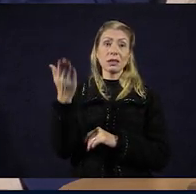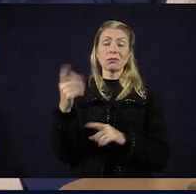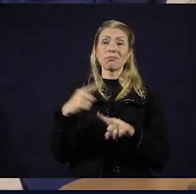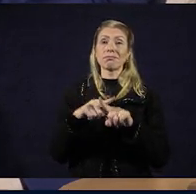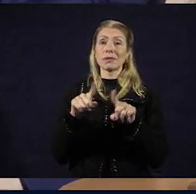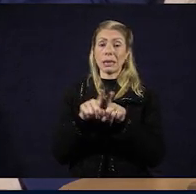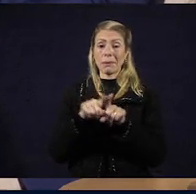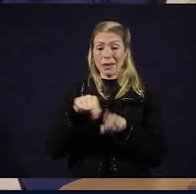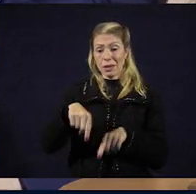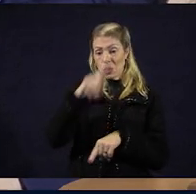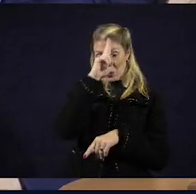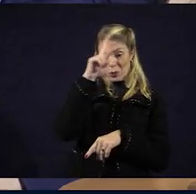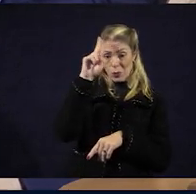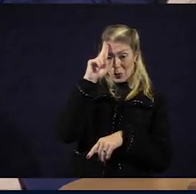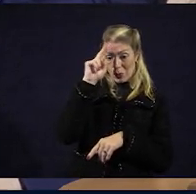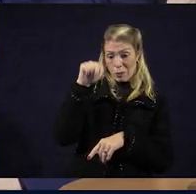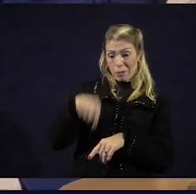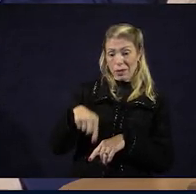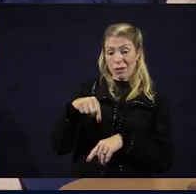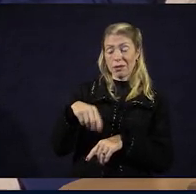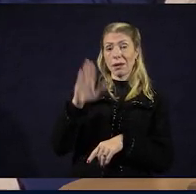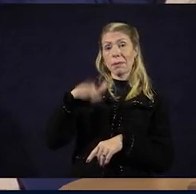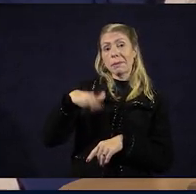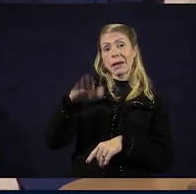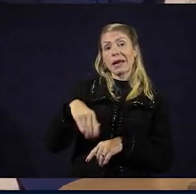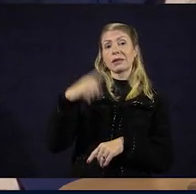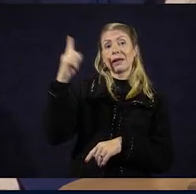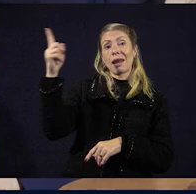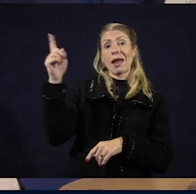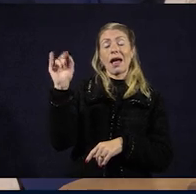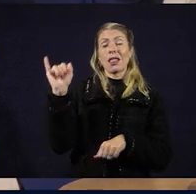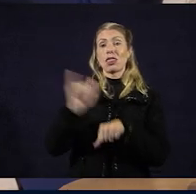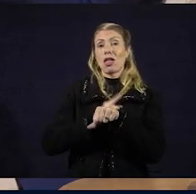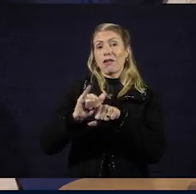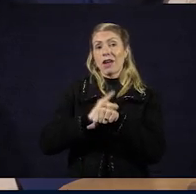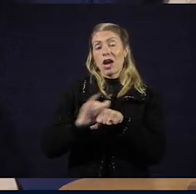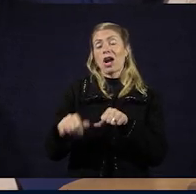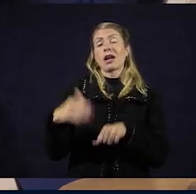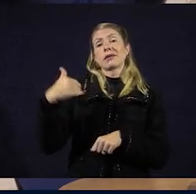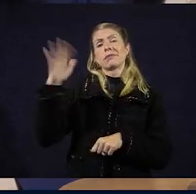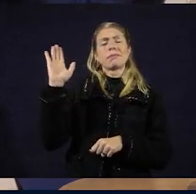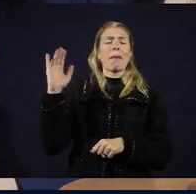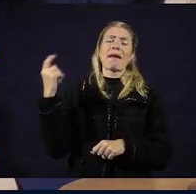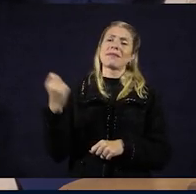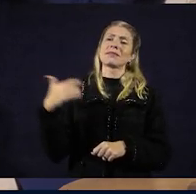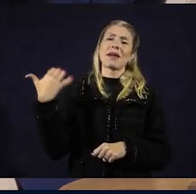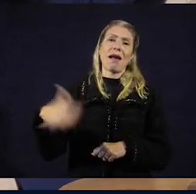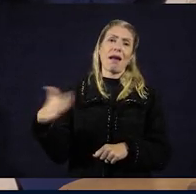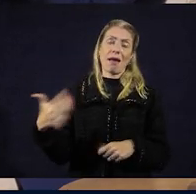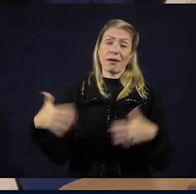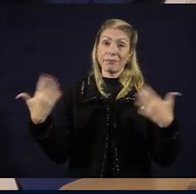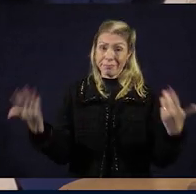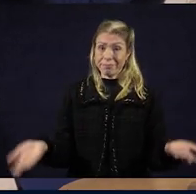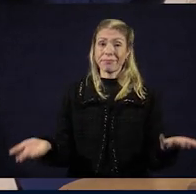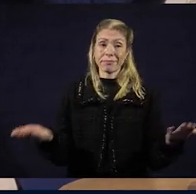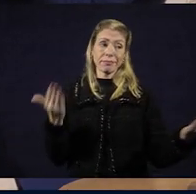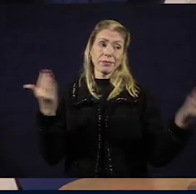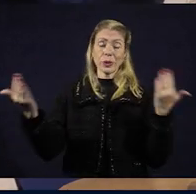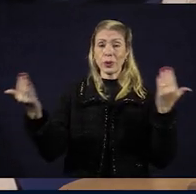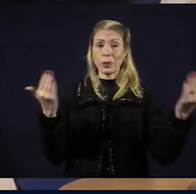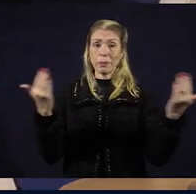é uma corrida de Uber em Nova York ou em Londres então meio meio